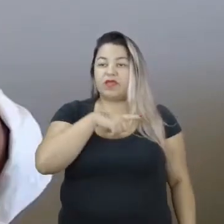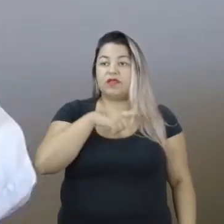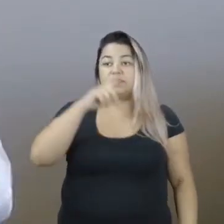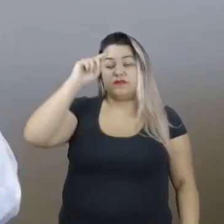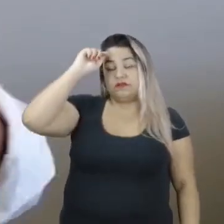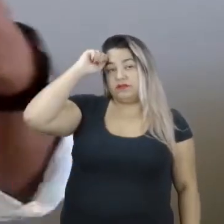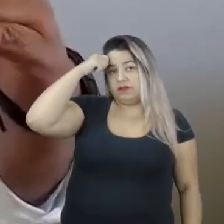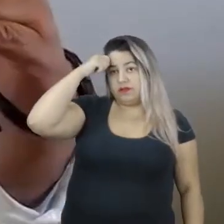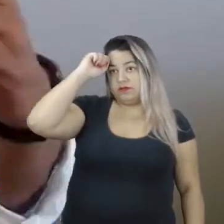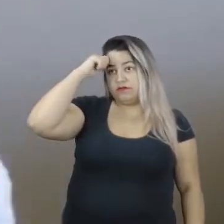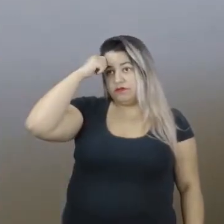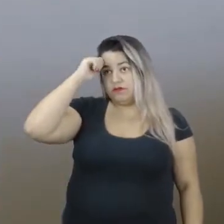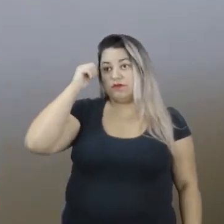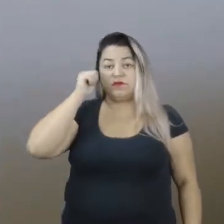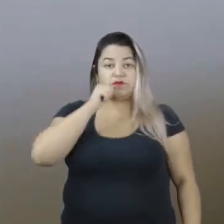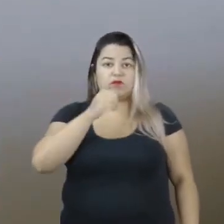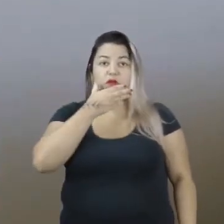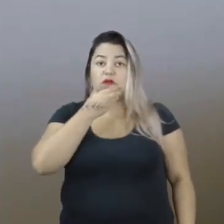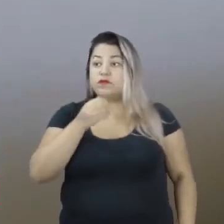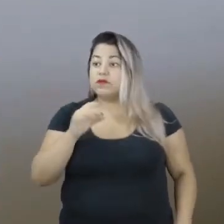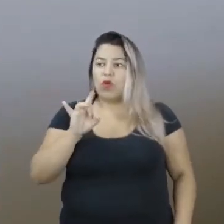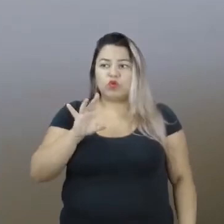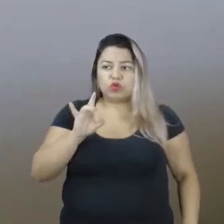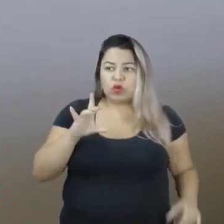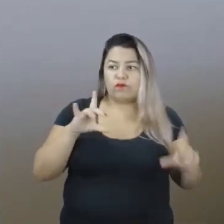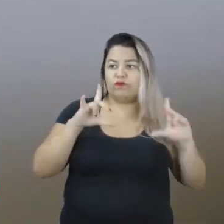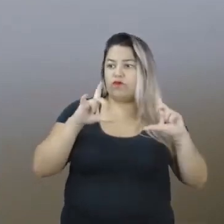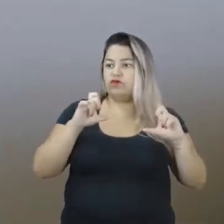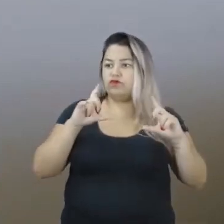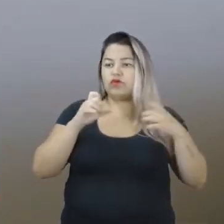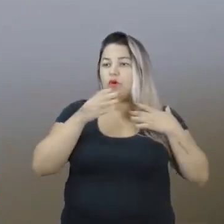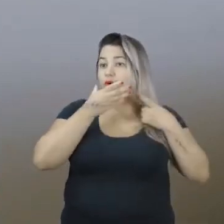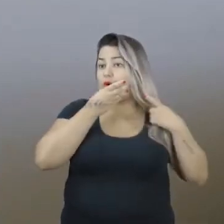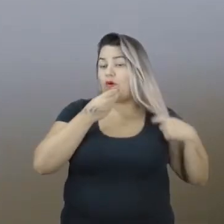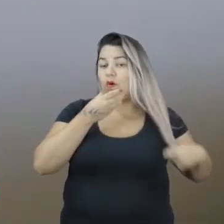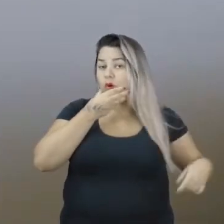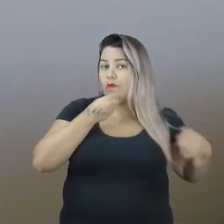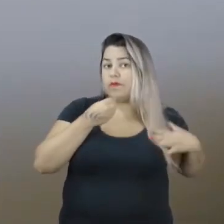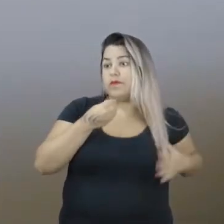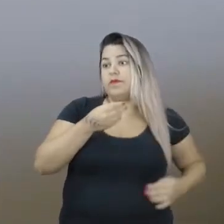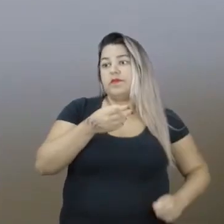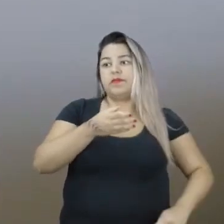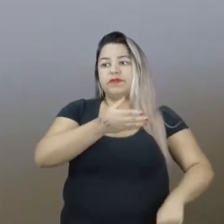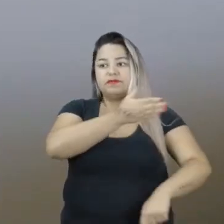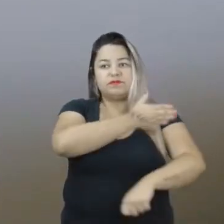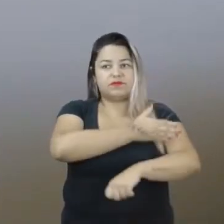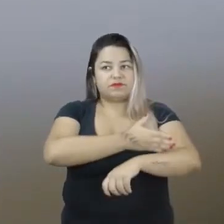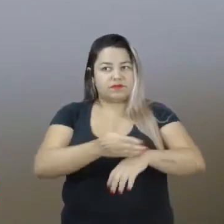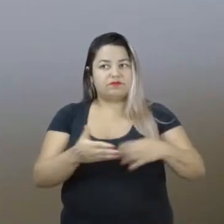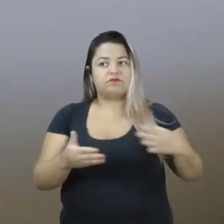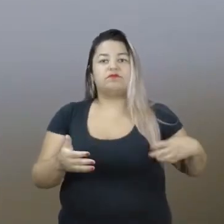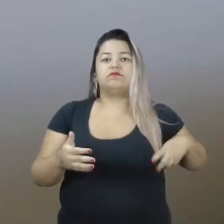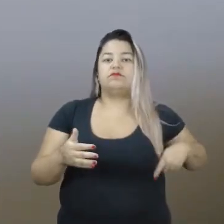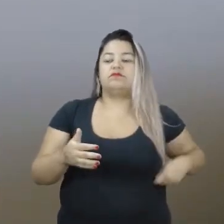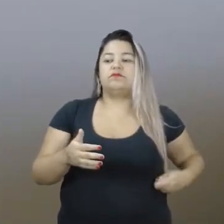negros e negras, e não só foto de homens brancos. O governo Lula está ajudando muito nesse sentido.